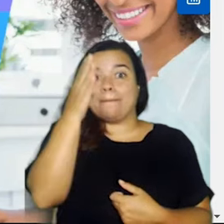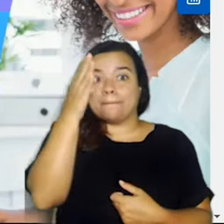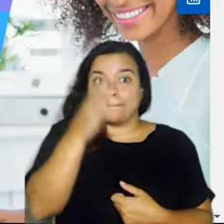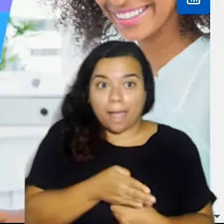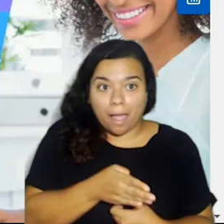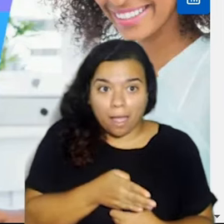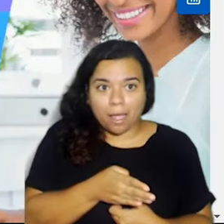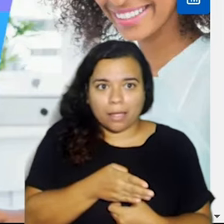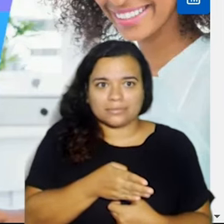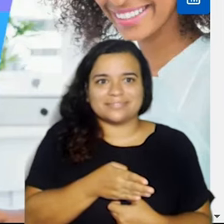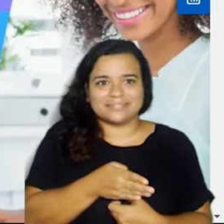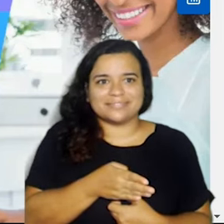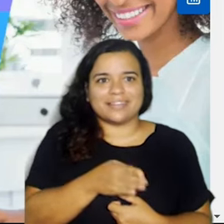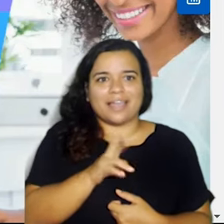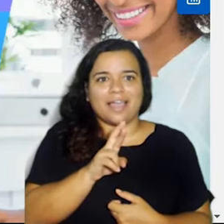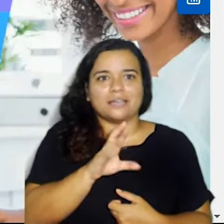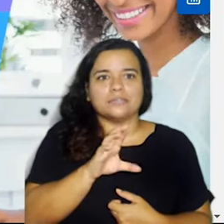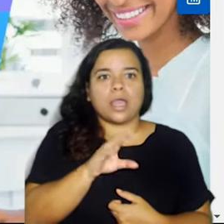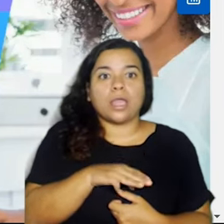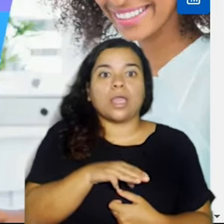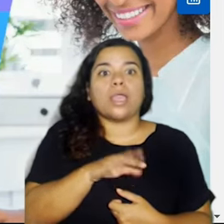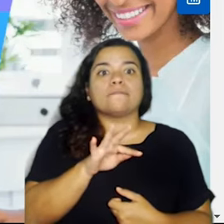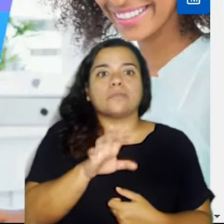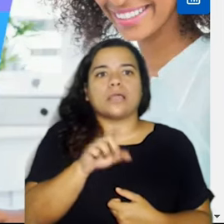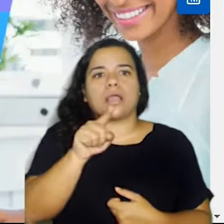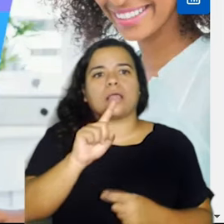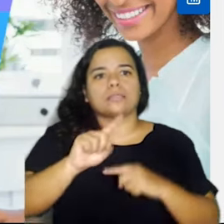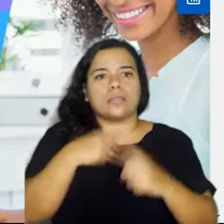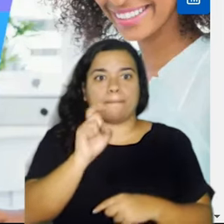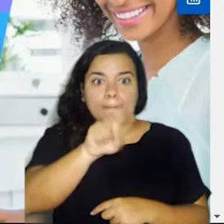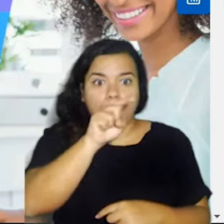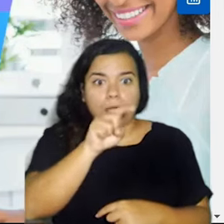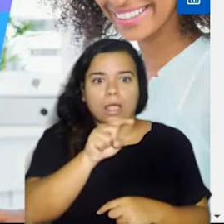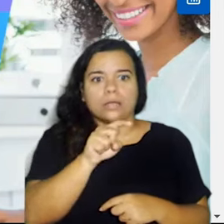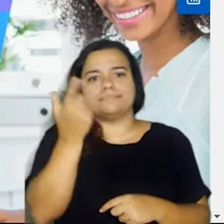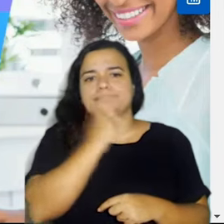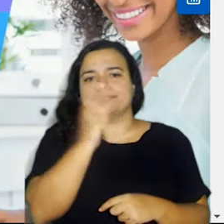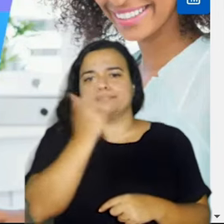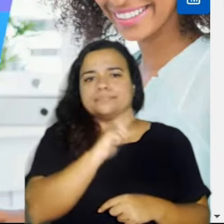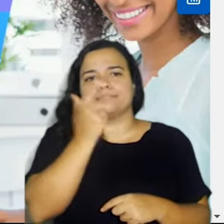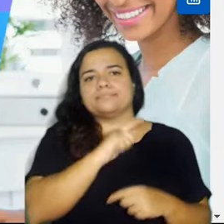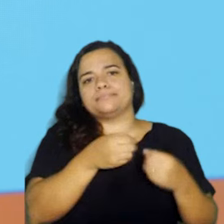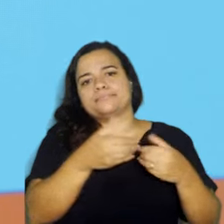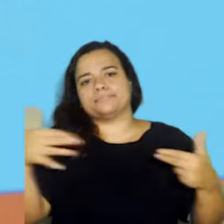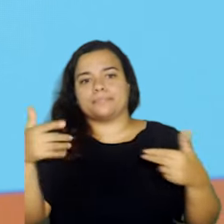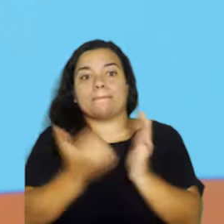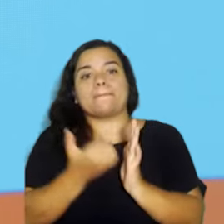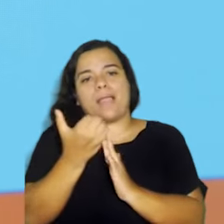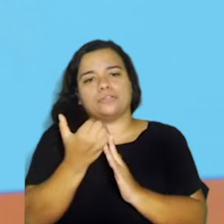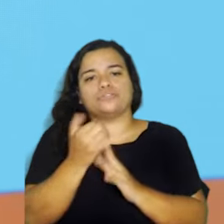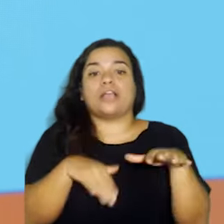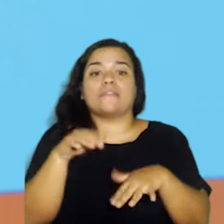isso o sistema te redireciona para esse link gigantesco aí por que eu tô falando isso muitas vezes a gente acessa o